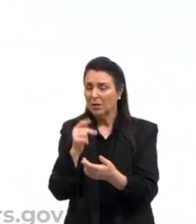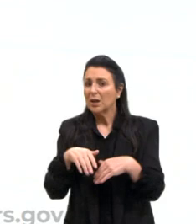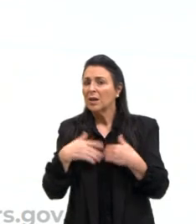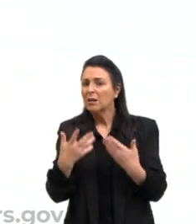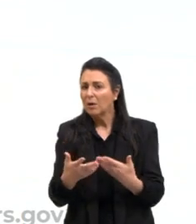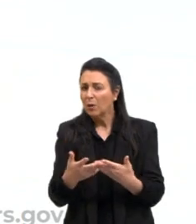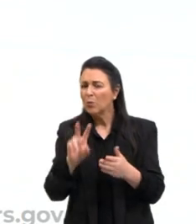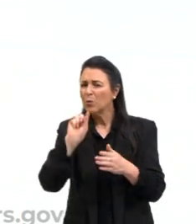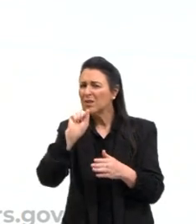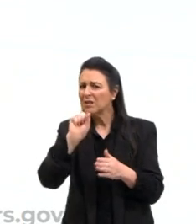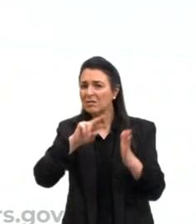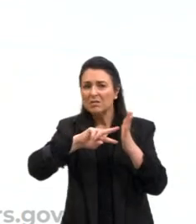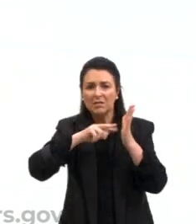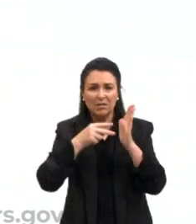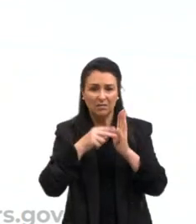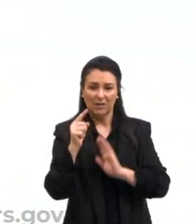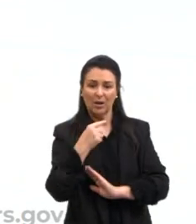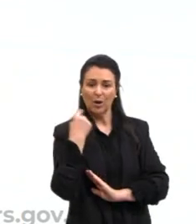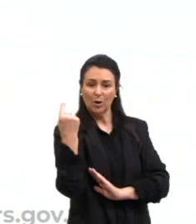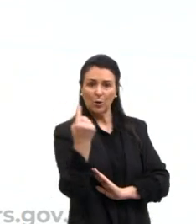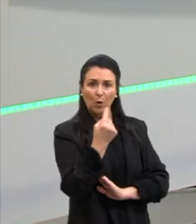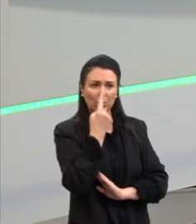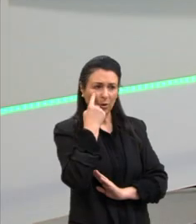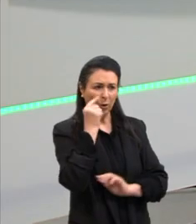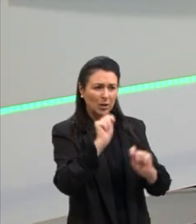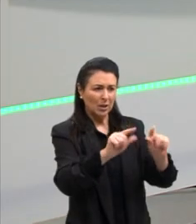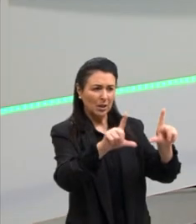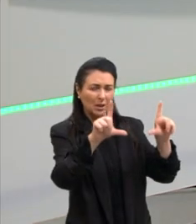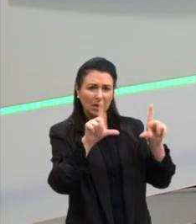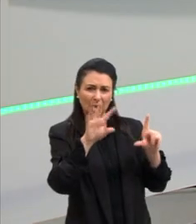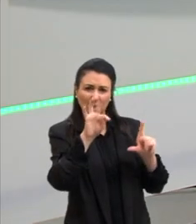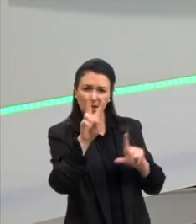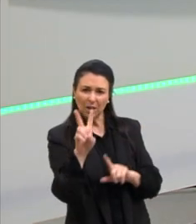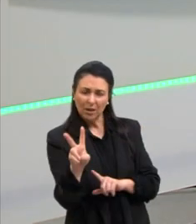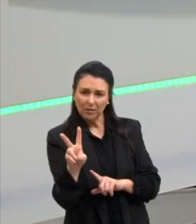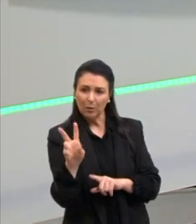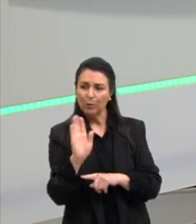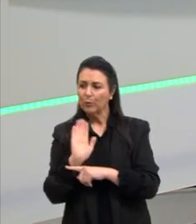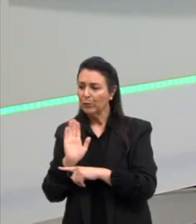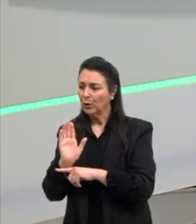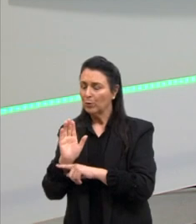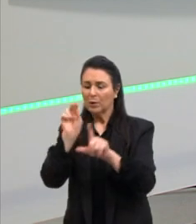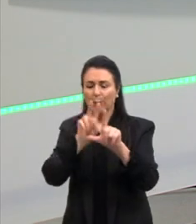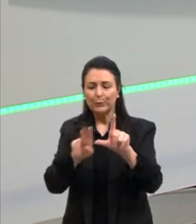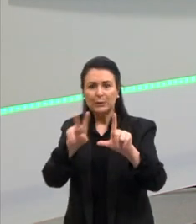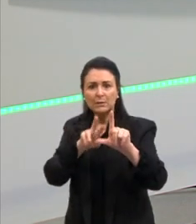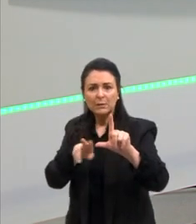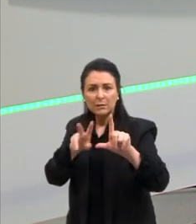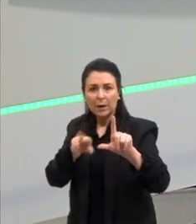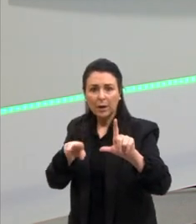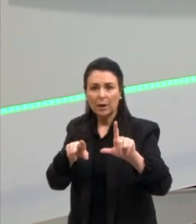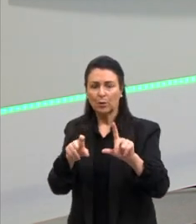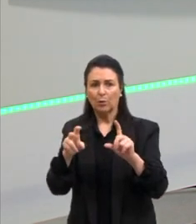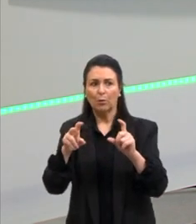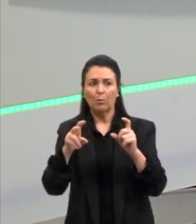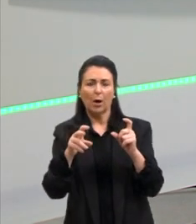seguinte por exemplo a gente tá vendo na televisão filme uma série uma novela e nessa novela